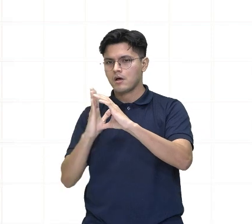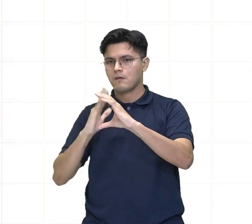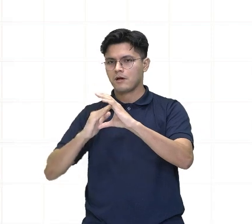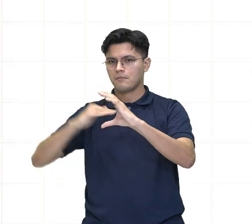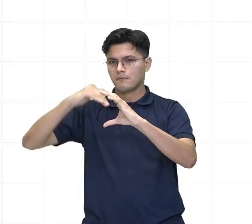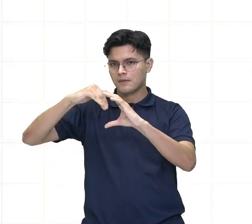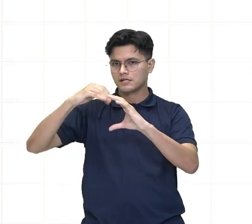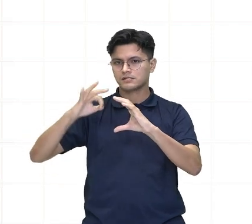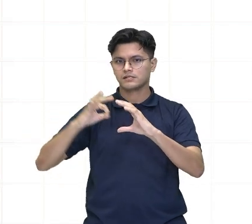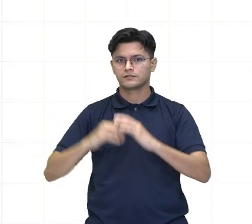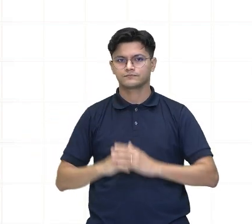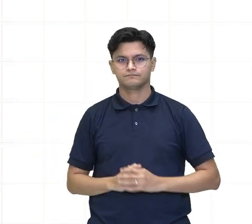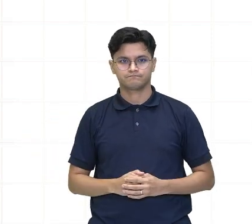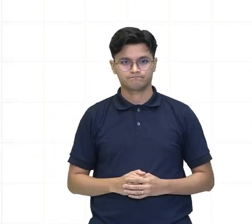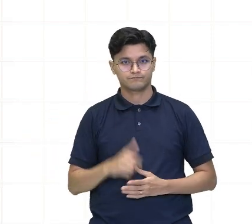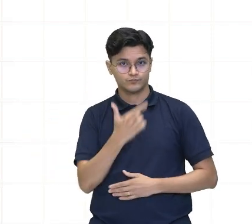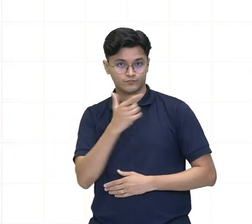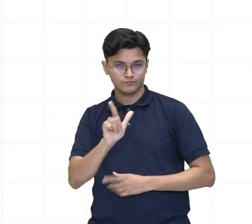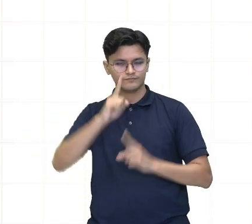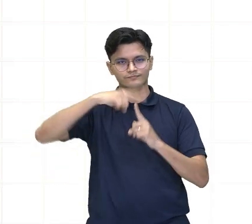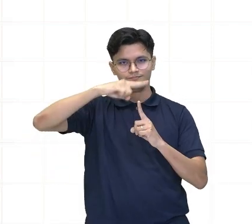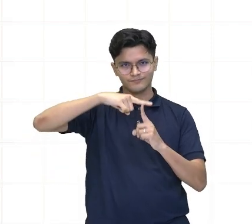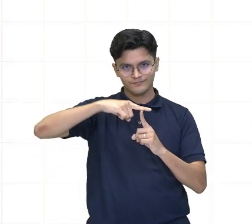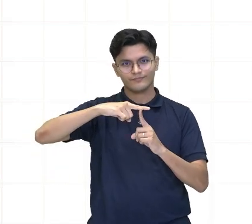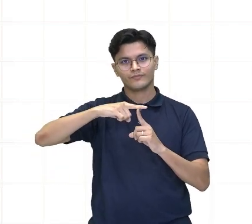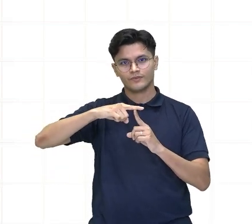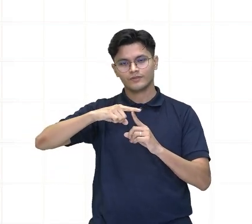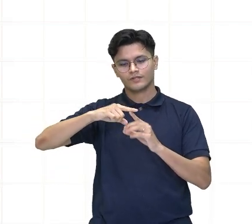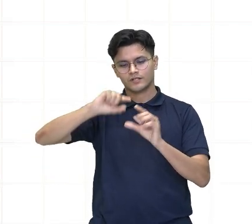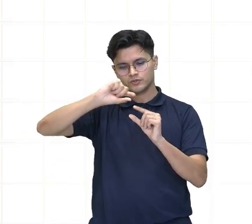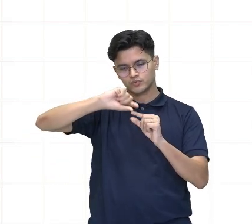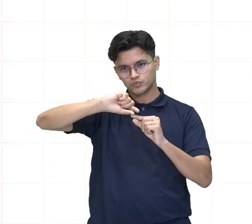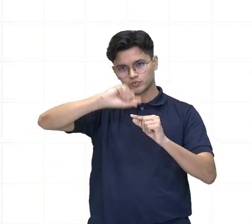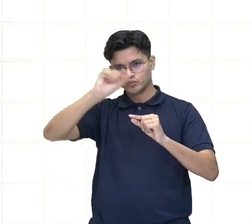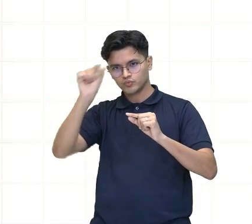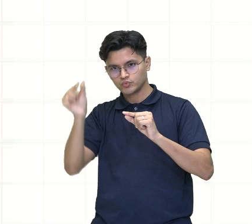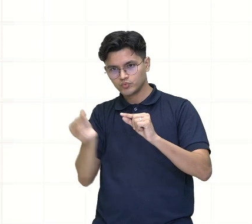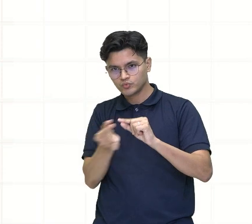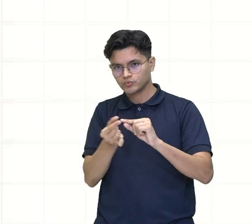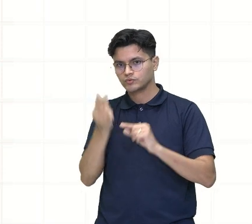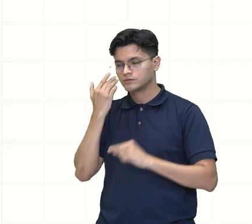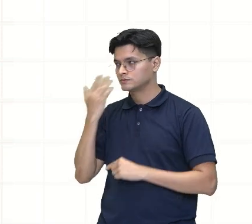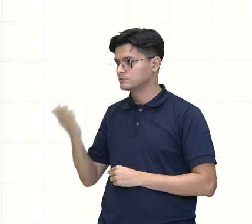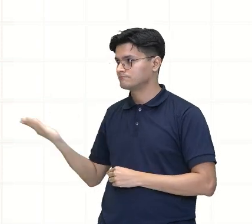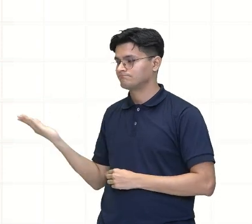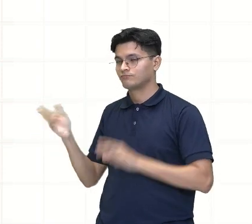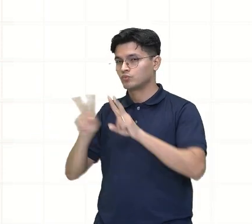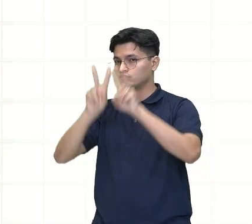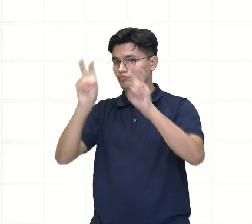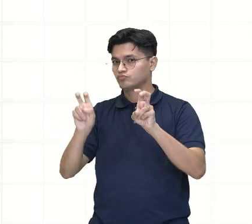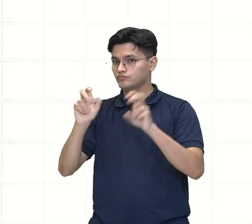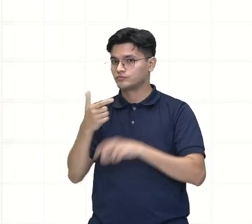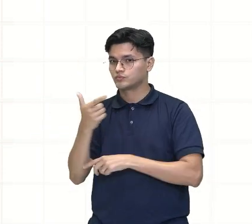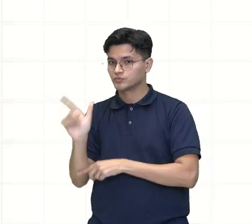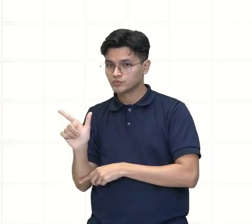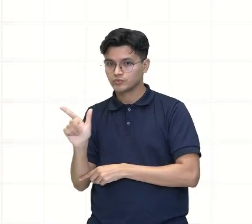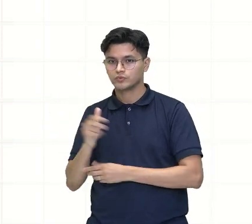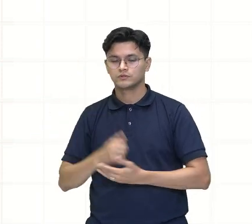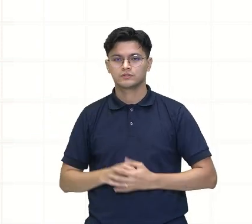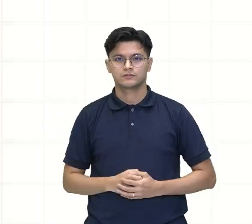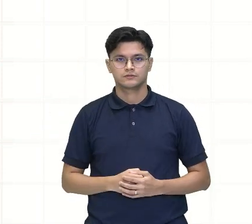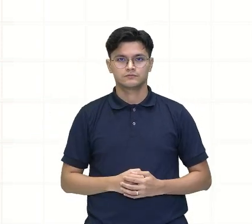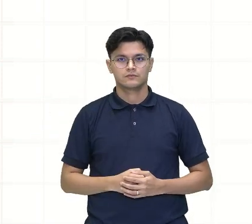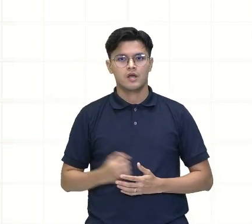também observarem. E aí a gente tem, olha, um outro tema que já pode ser abordado, que é o panorama de divórcios no ano